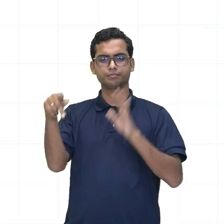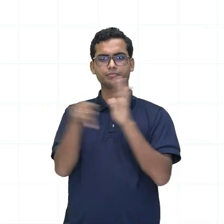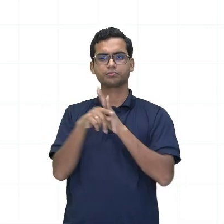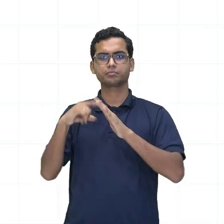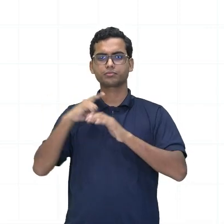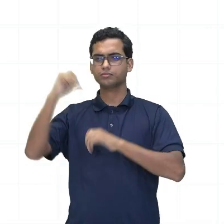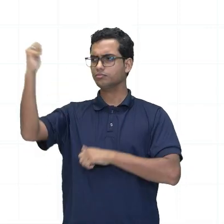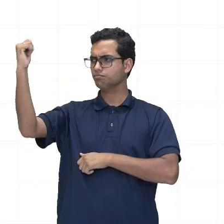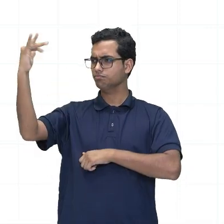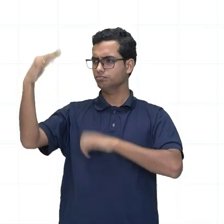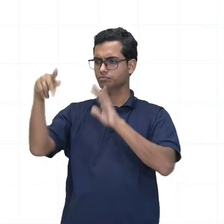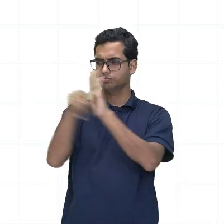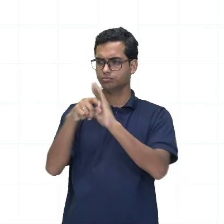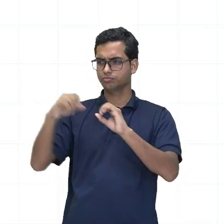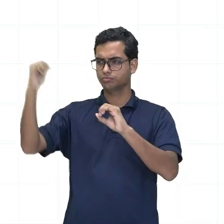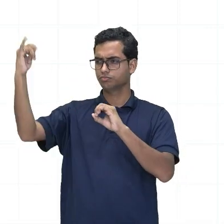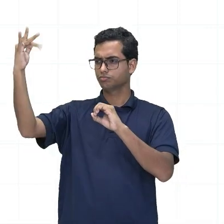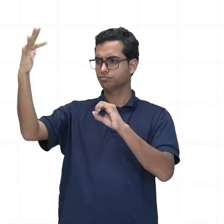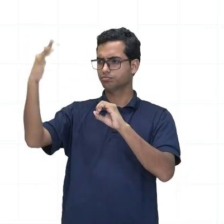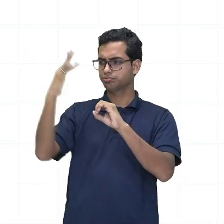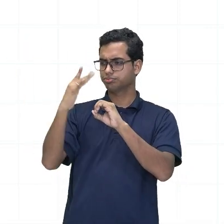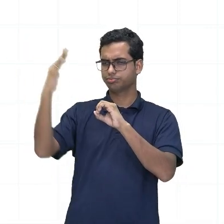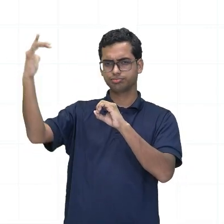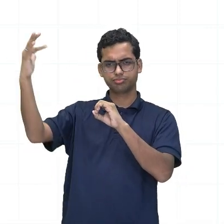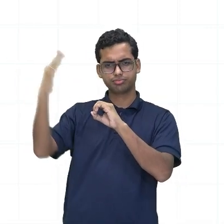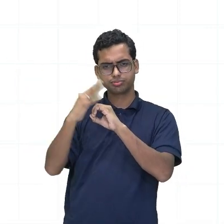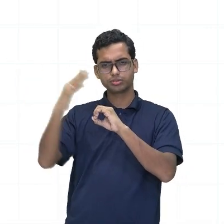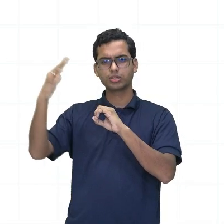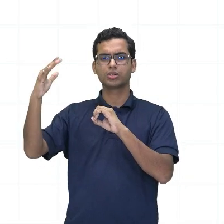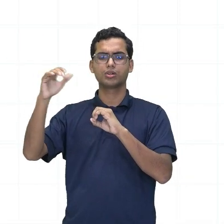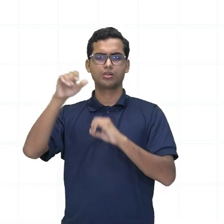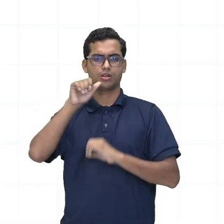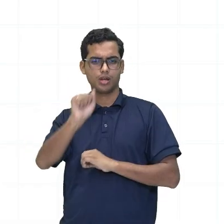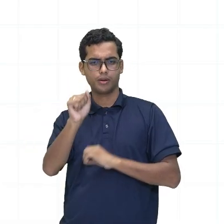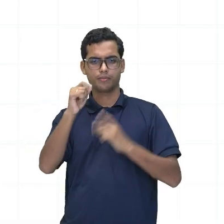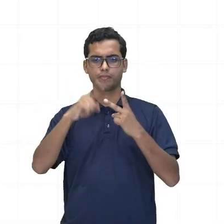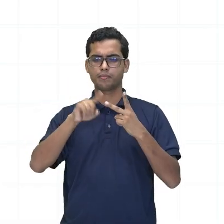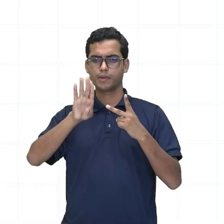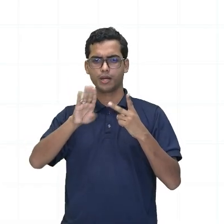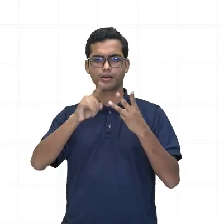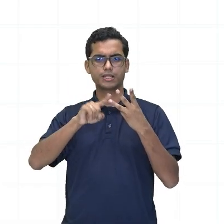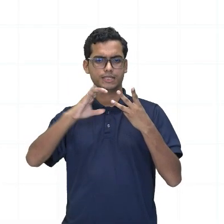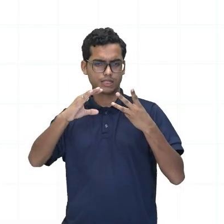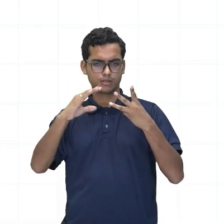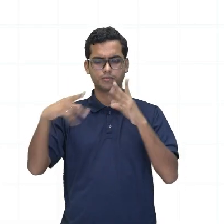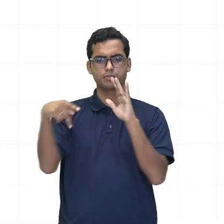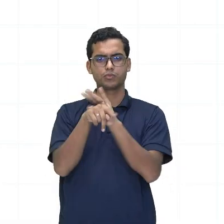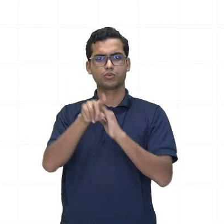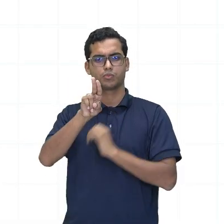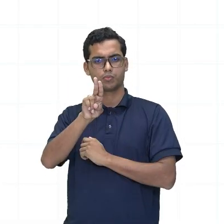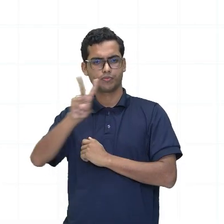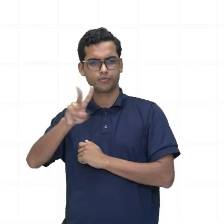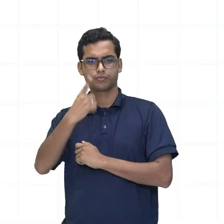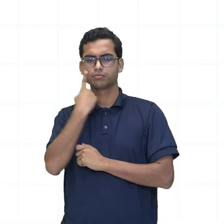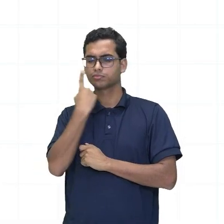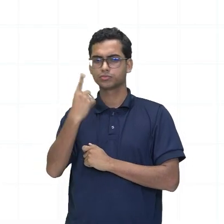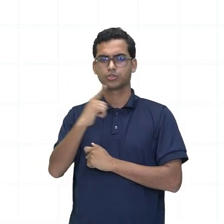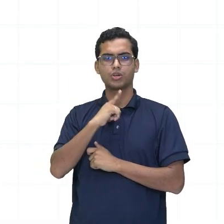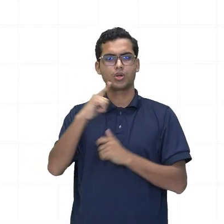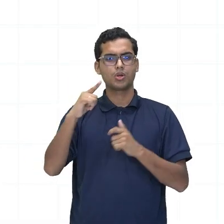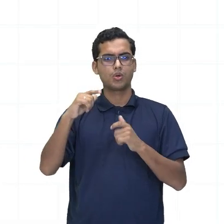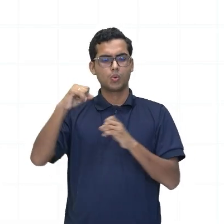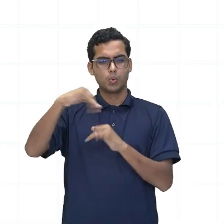são emitidos pelo Sol, certo? E é encontrada em duas regiões